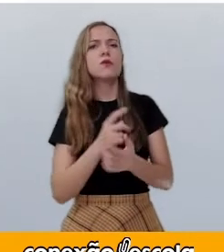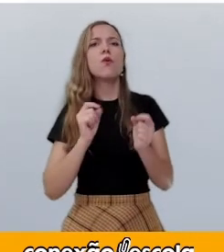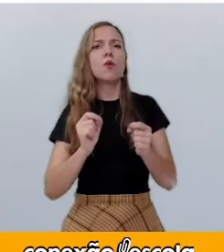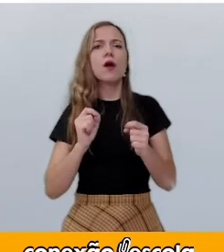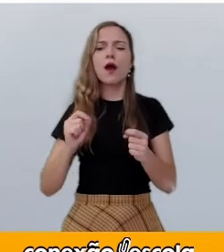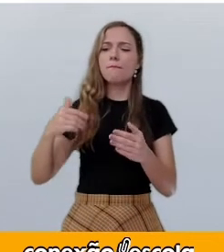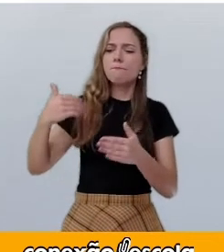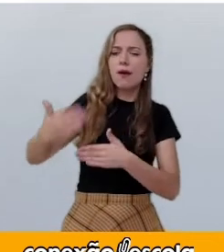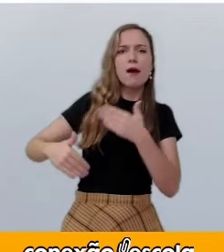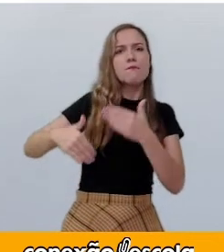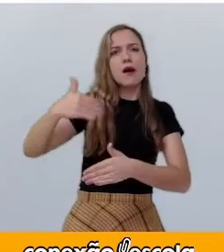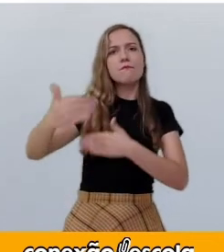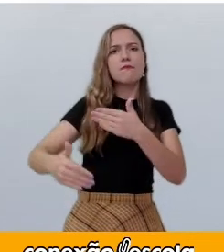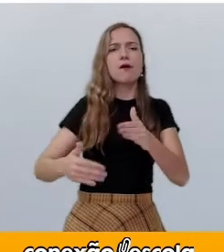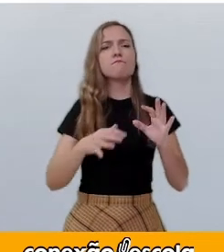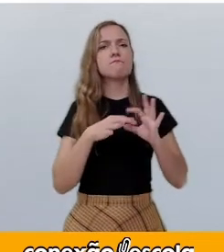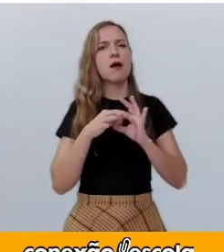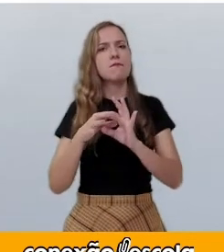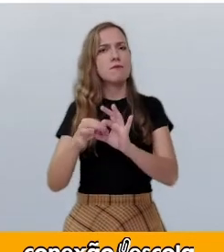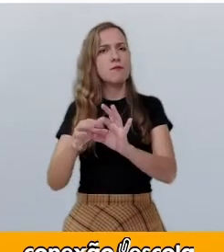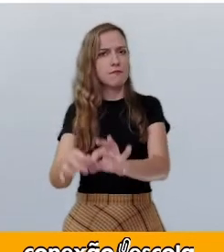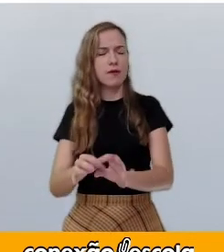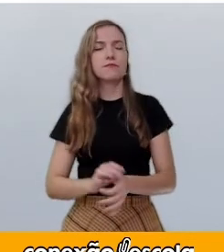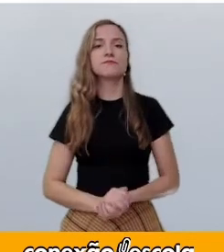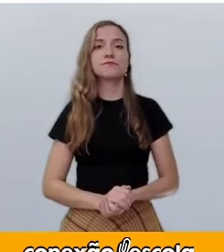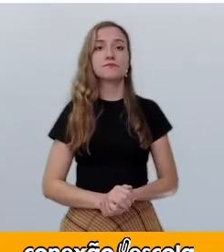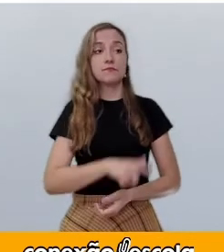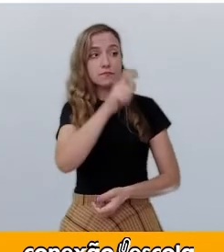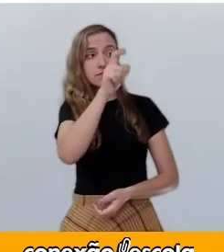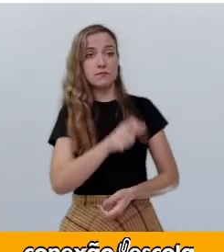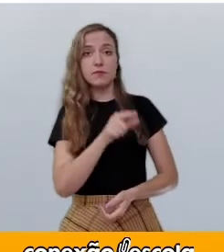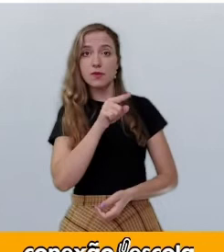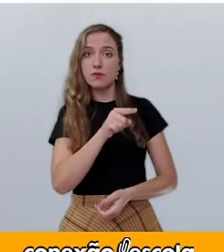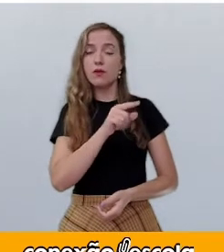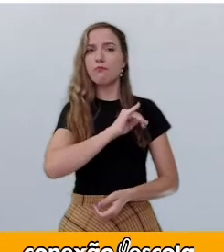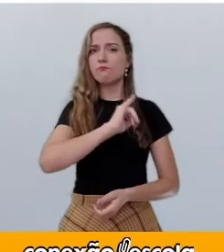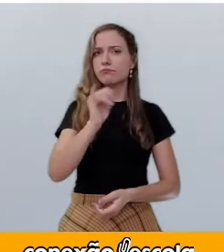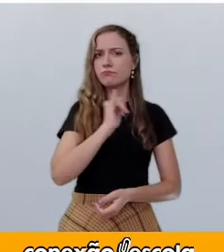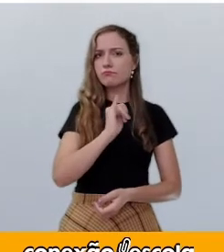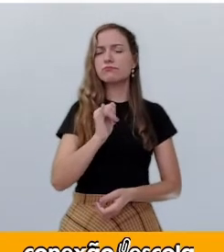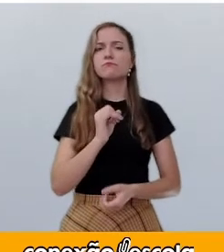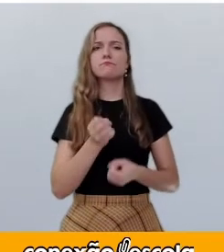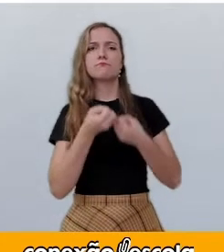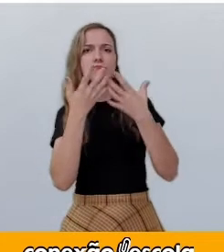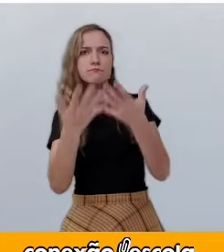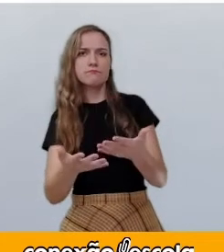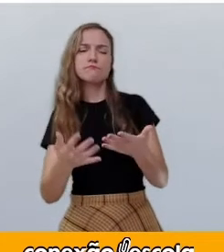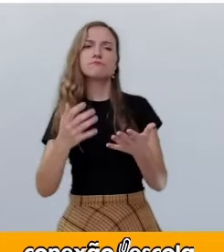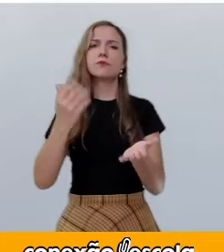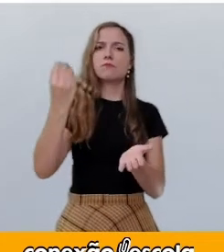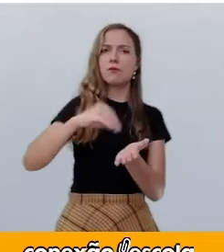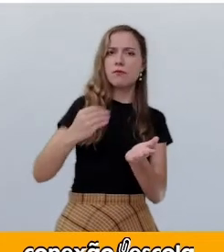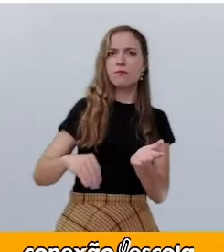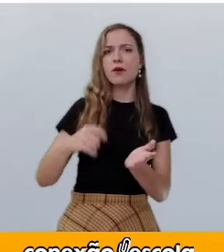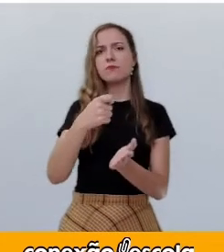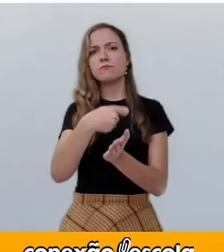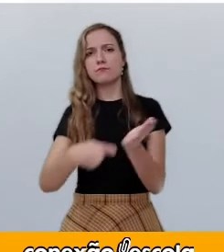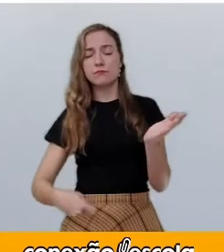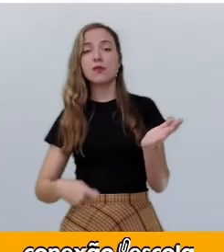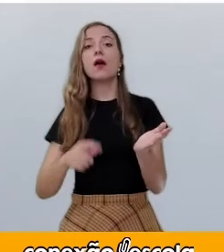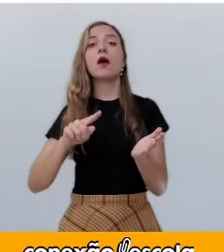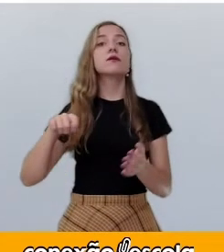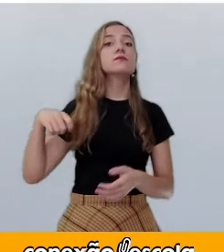sequência de acontecimentos quem assume o papel de narrar contar ou relatar algo